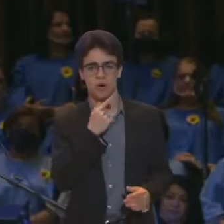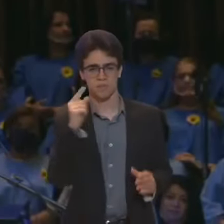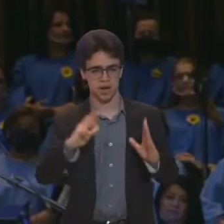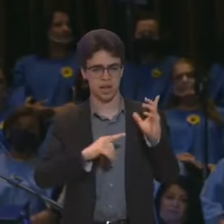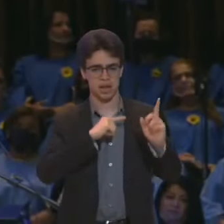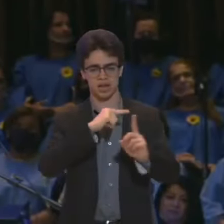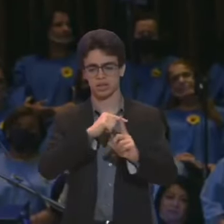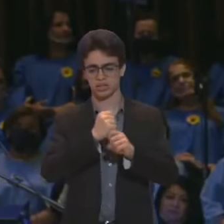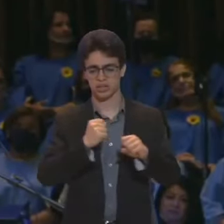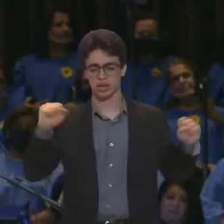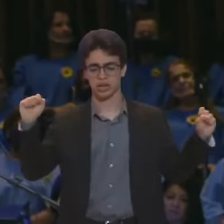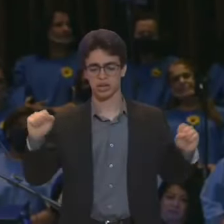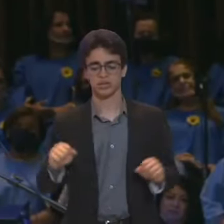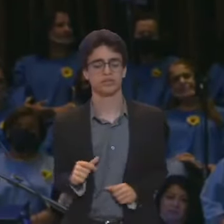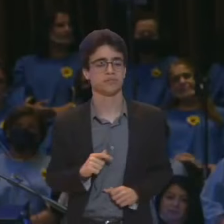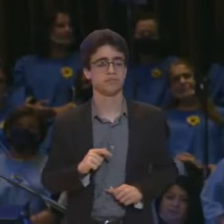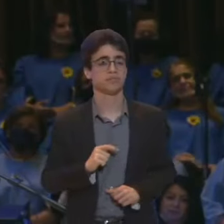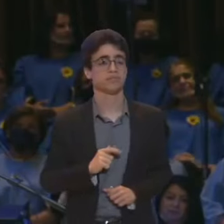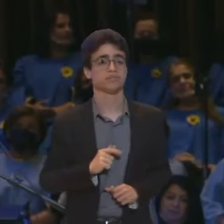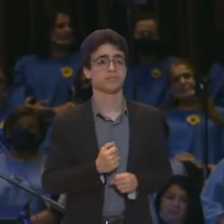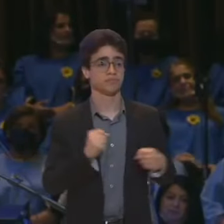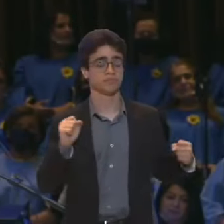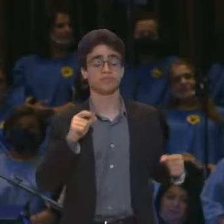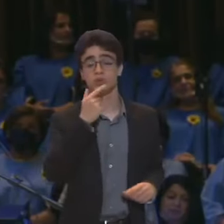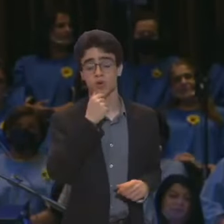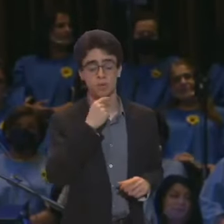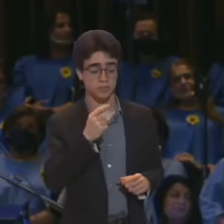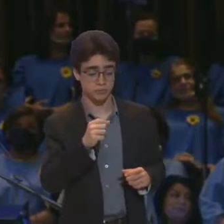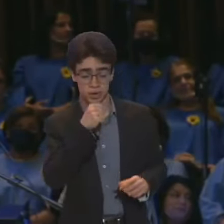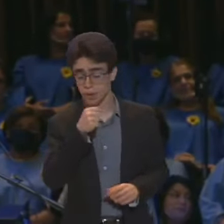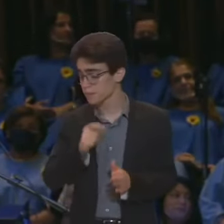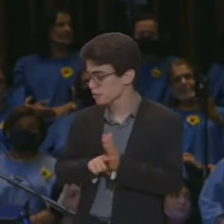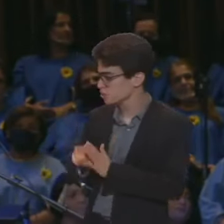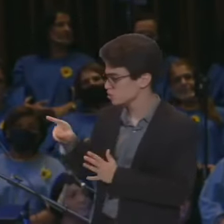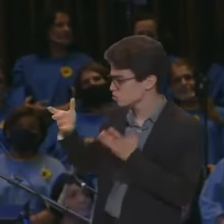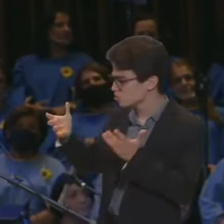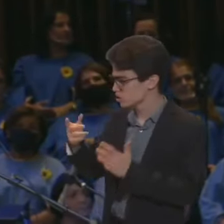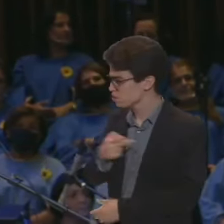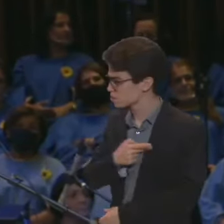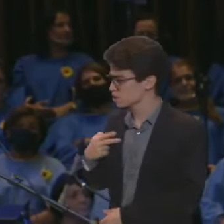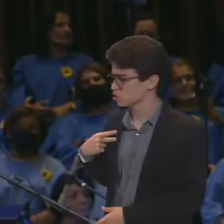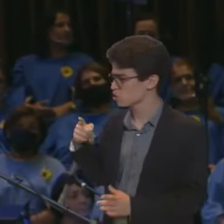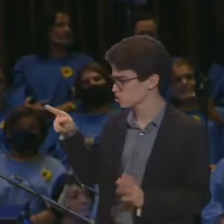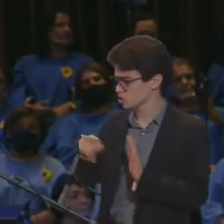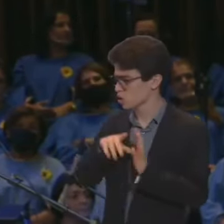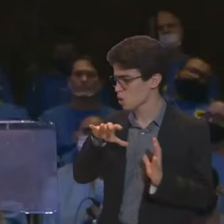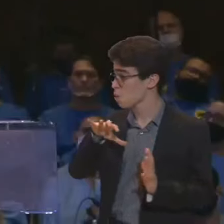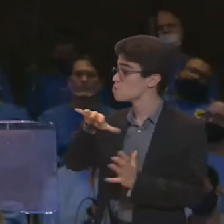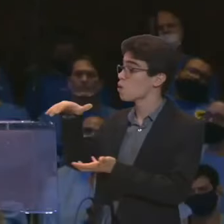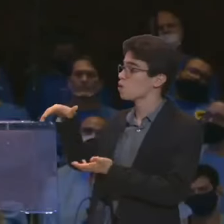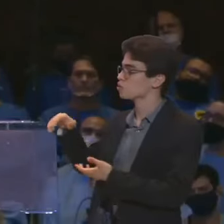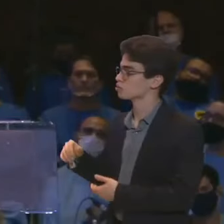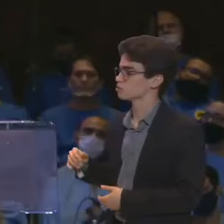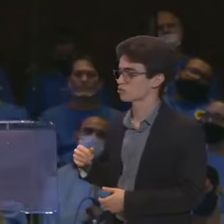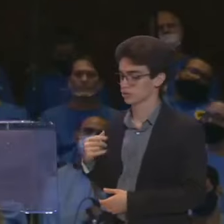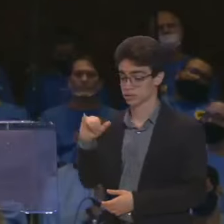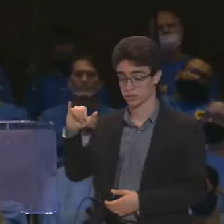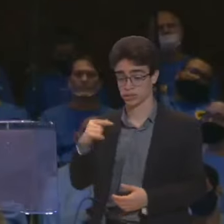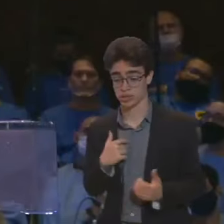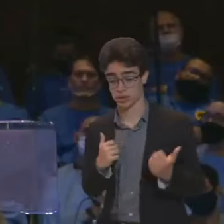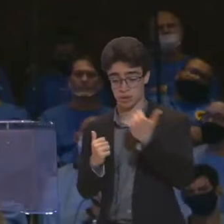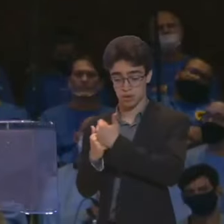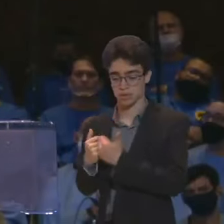igreja, foi entrevistado por um repórter que perguntou para ele se ele queria ser pastor do mundo inteiro. E se eu estivesse no lugar dele,